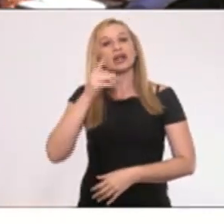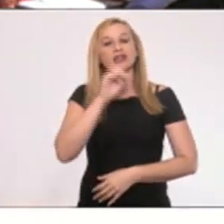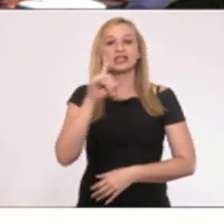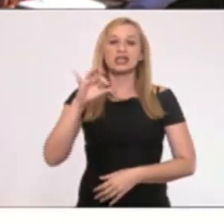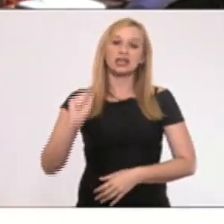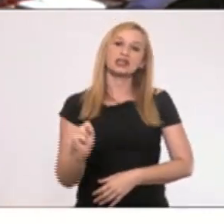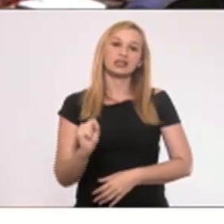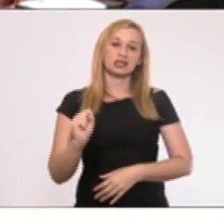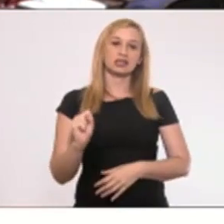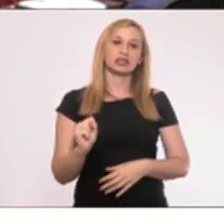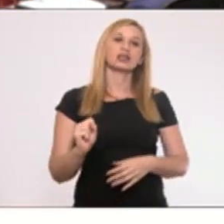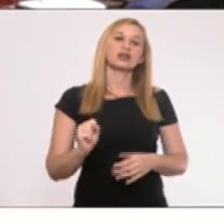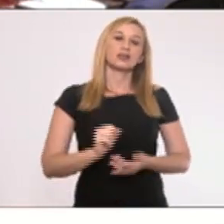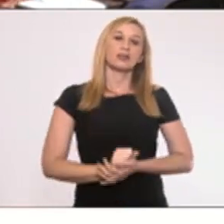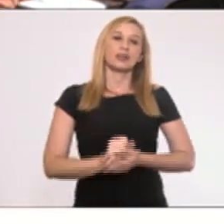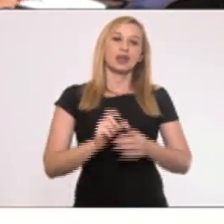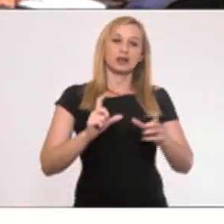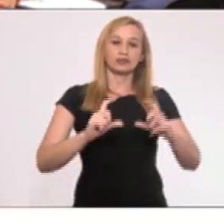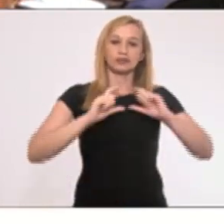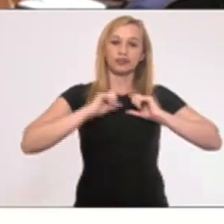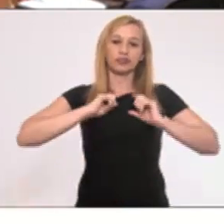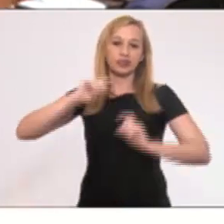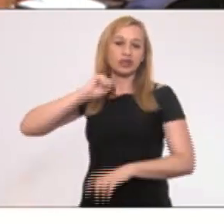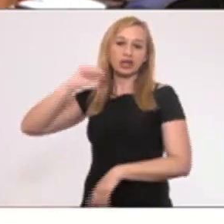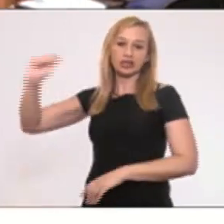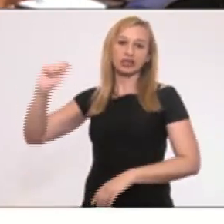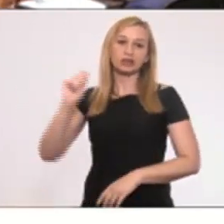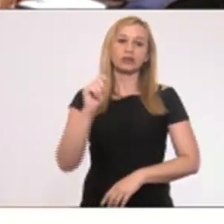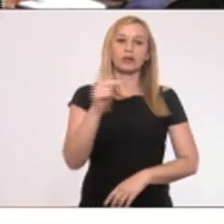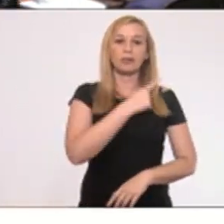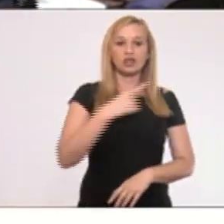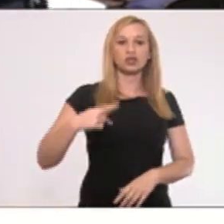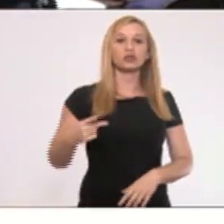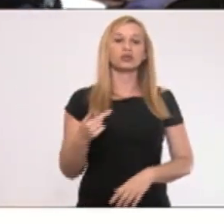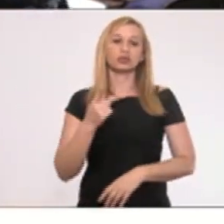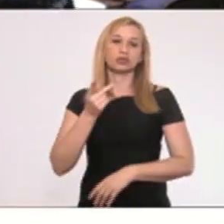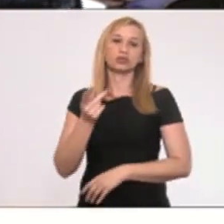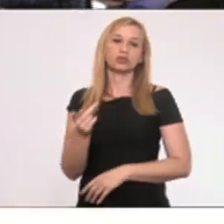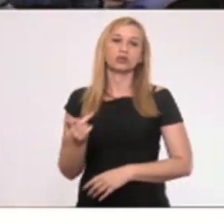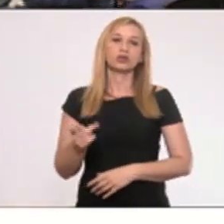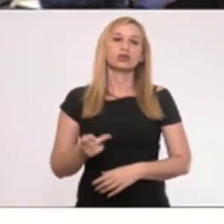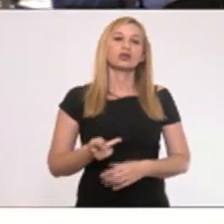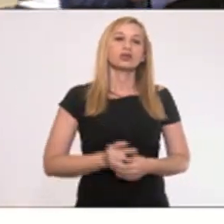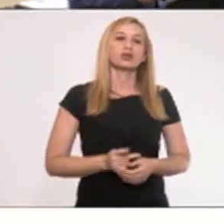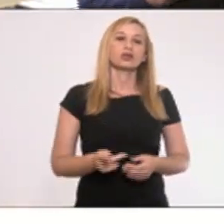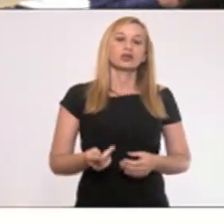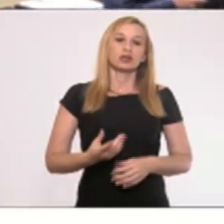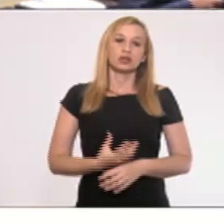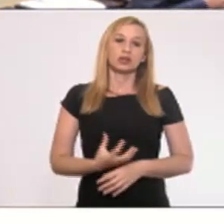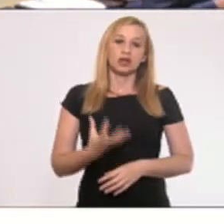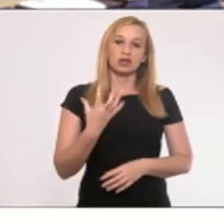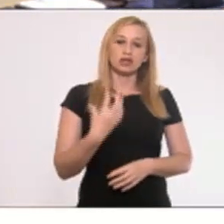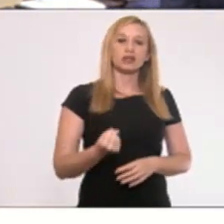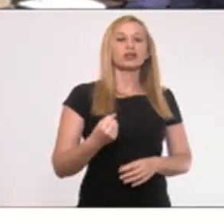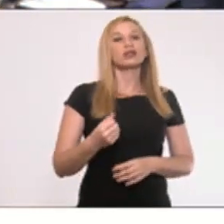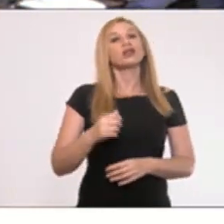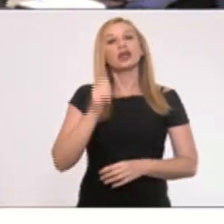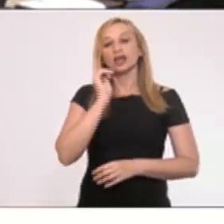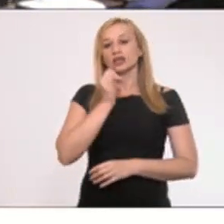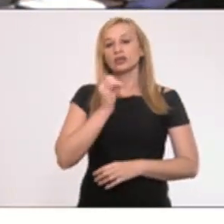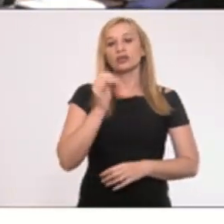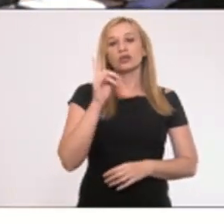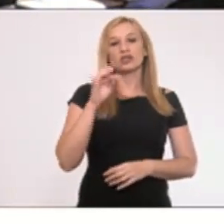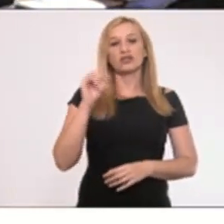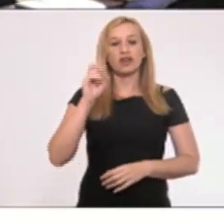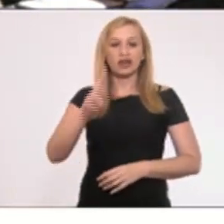Tiradentes e respectivo diploma ao pastor Vanderlei Rodrigues Bento. Parecida à Comissão de Normas Internas e Proporções Externas, favorável, relator o deputado Rosenberg